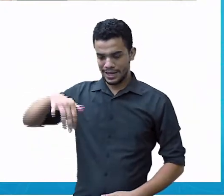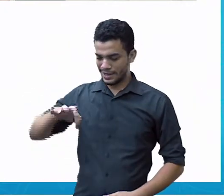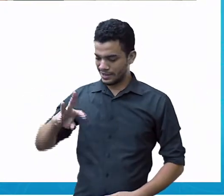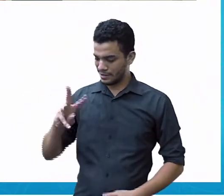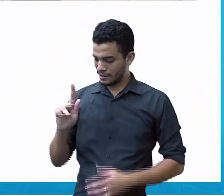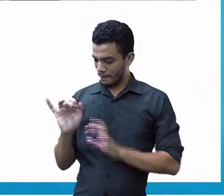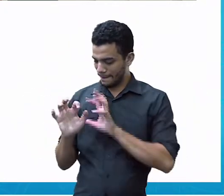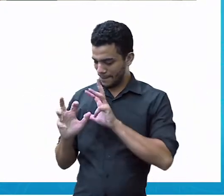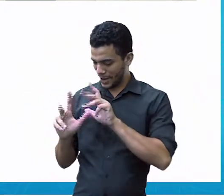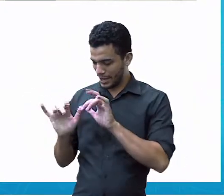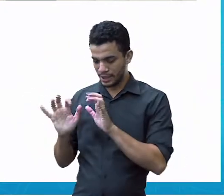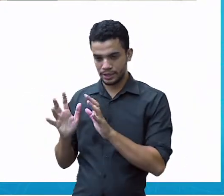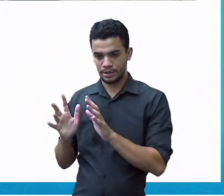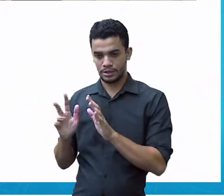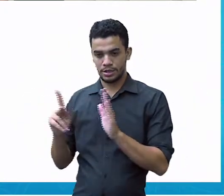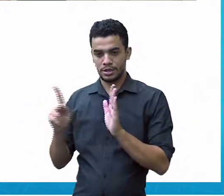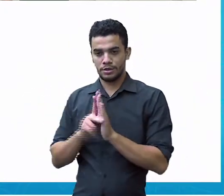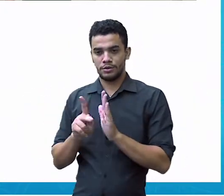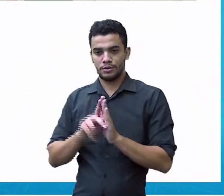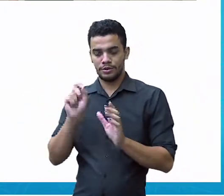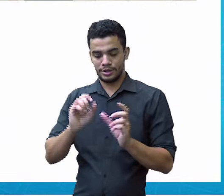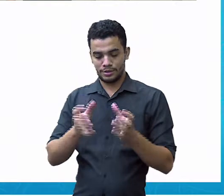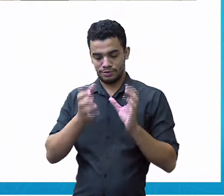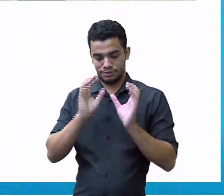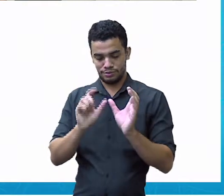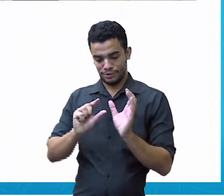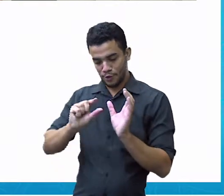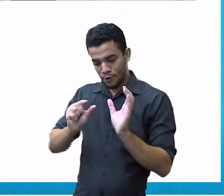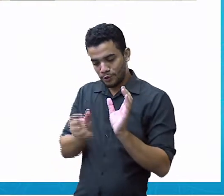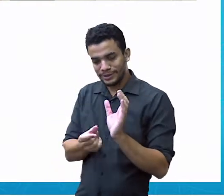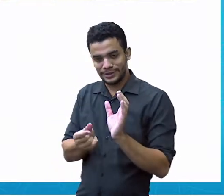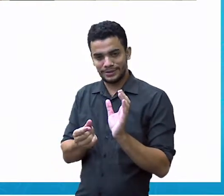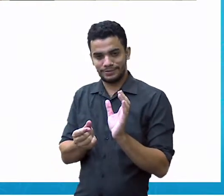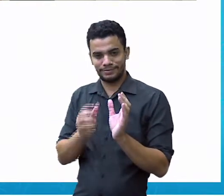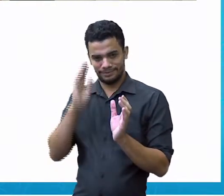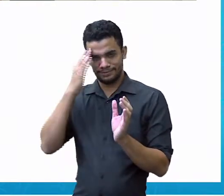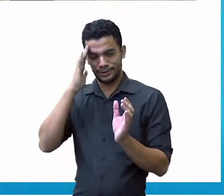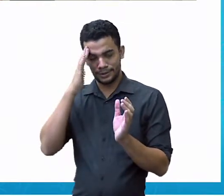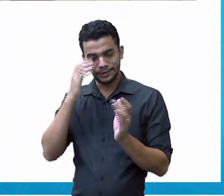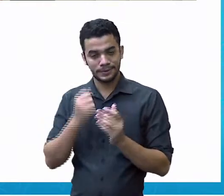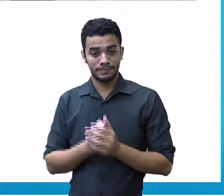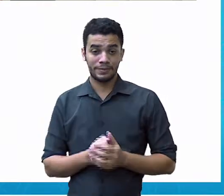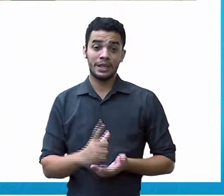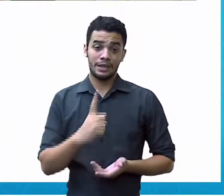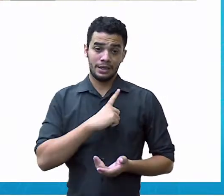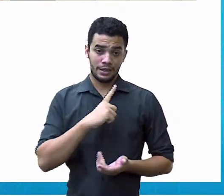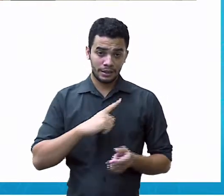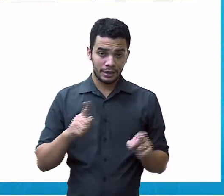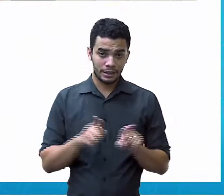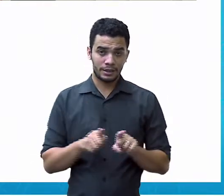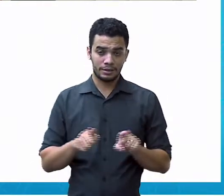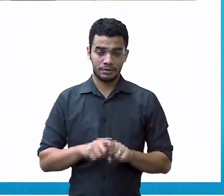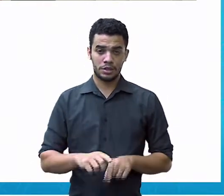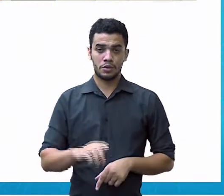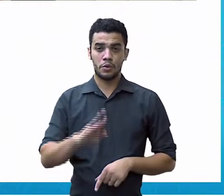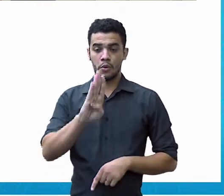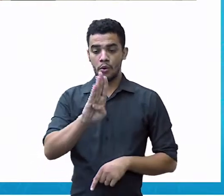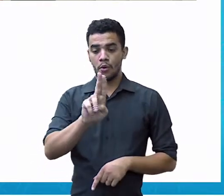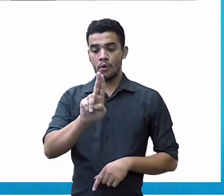medula oblonga, o bulbo é responsável pela respiração e reflexos